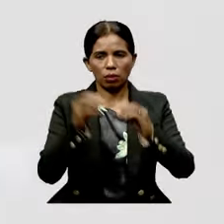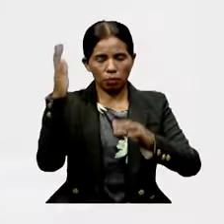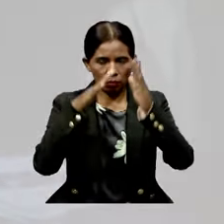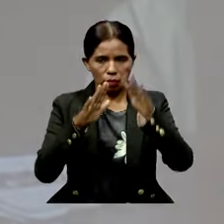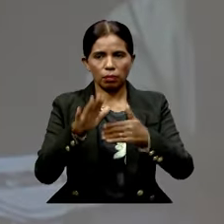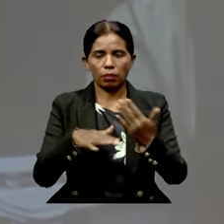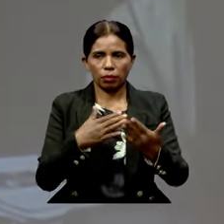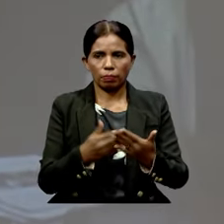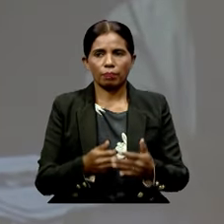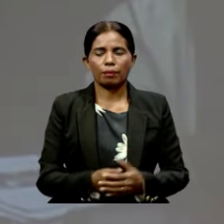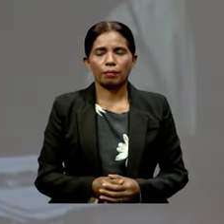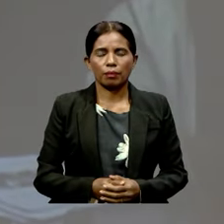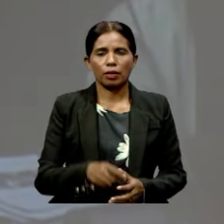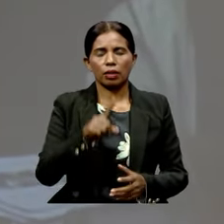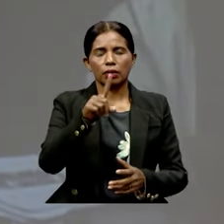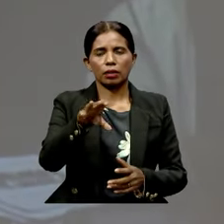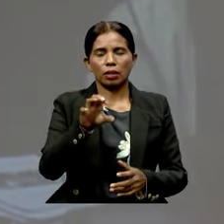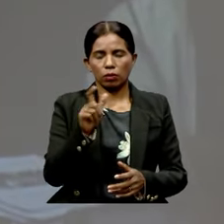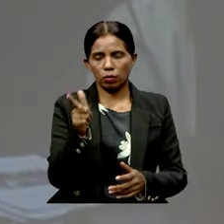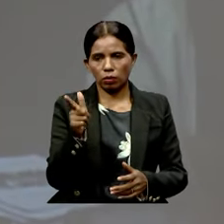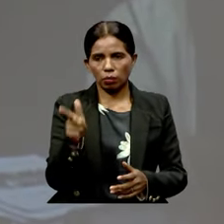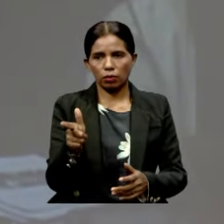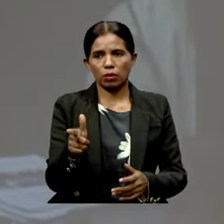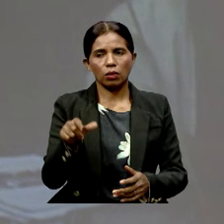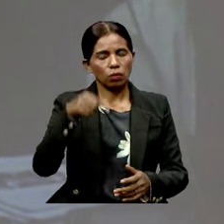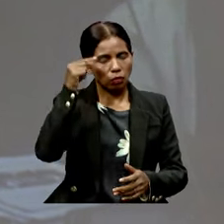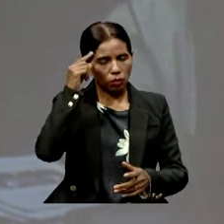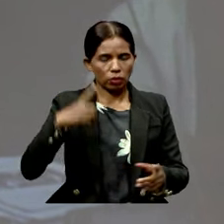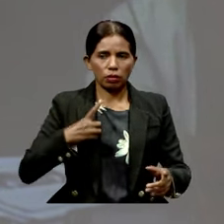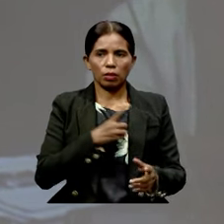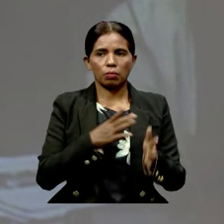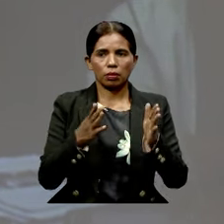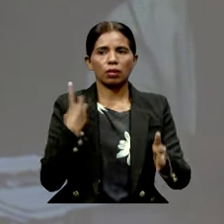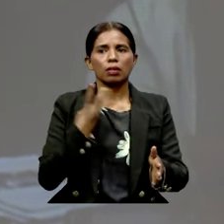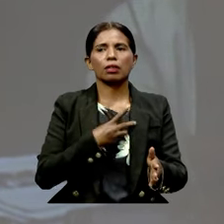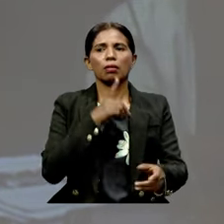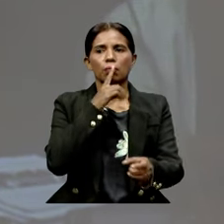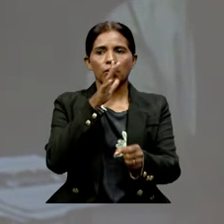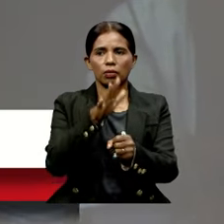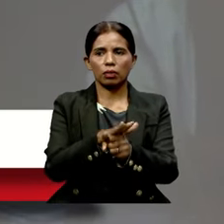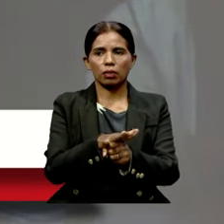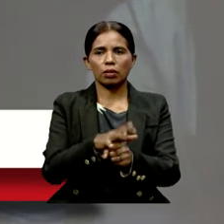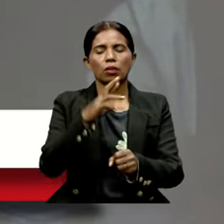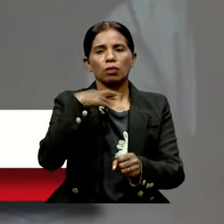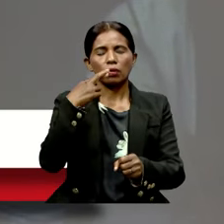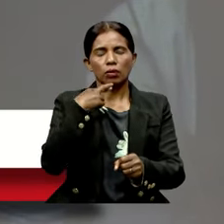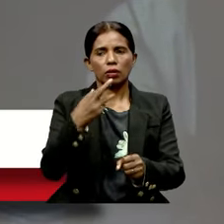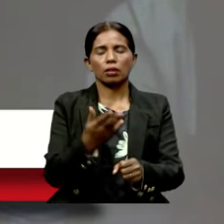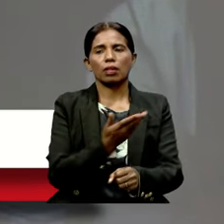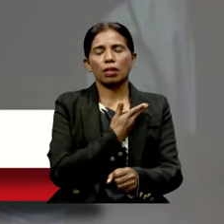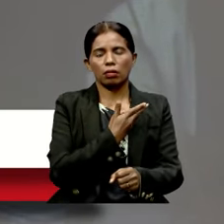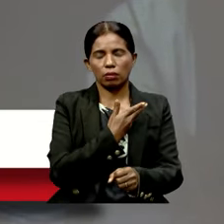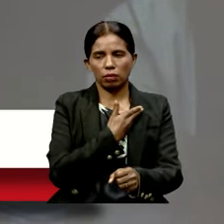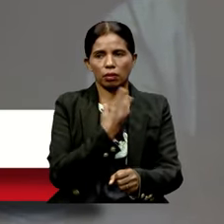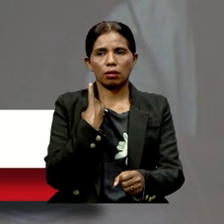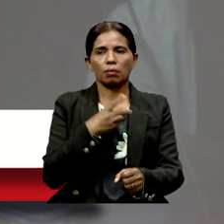né. 120 dias né, Laran, governo, deputado Sira, e teia né, e te promete. Folim fos, né, sai, teia né, a mim levanta, né,